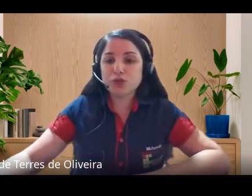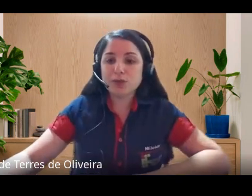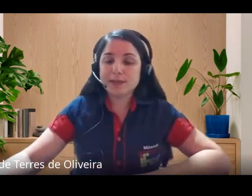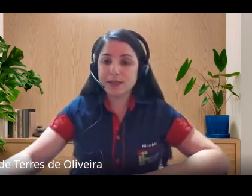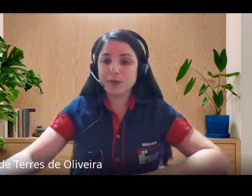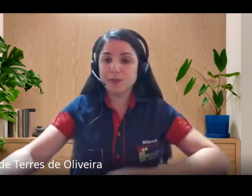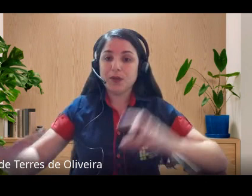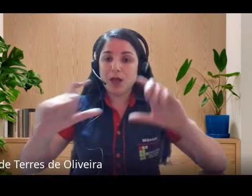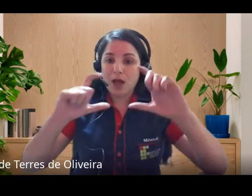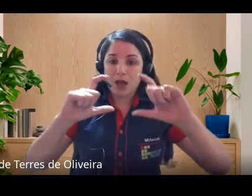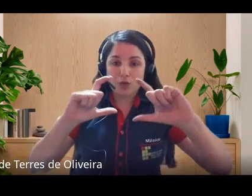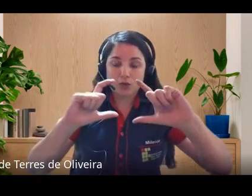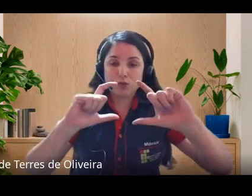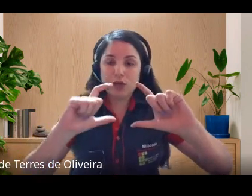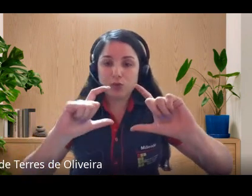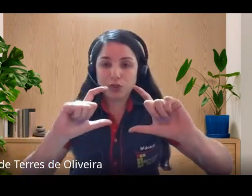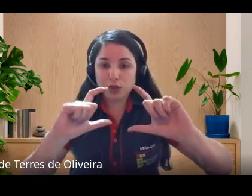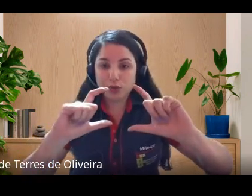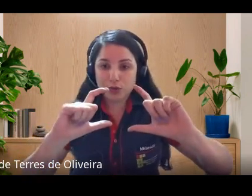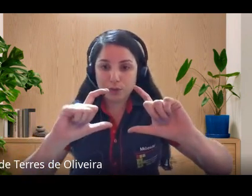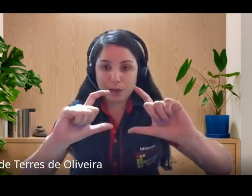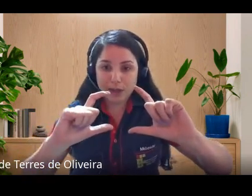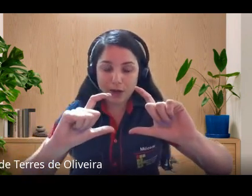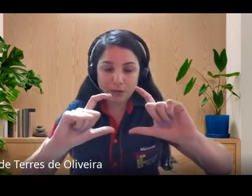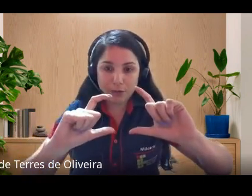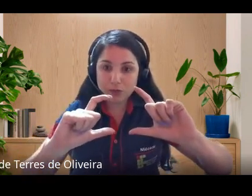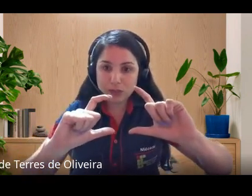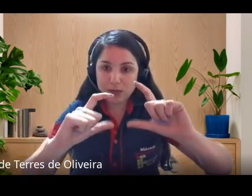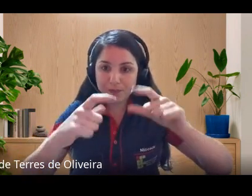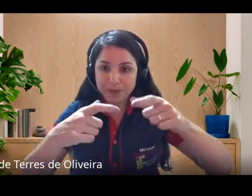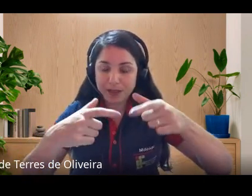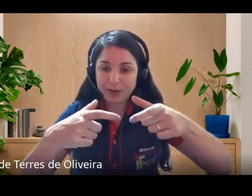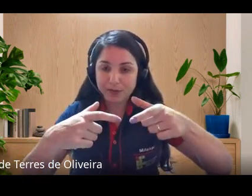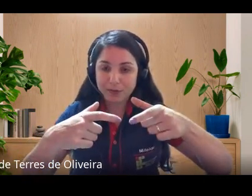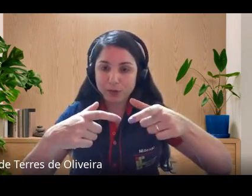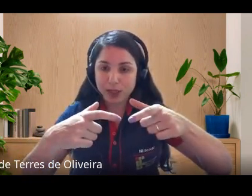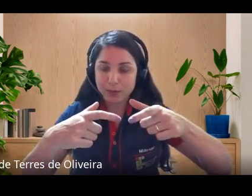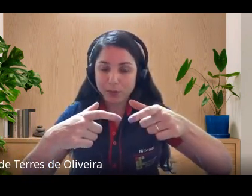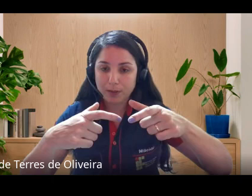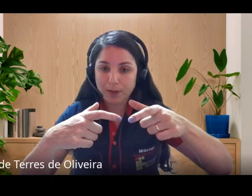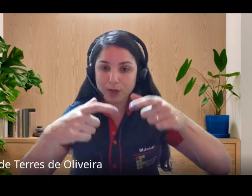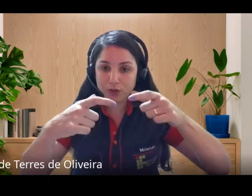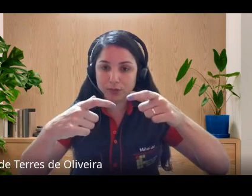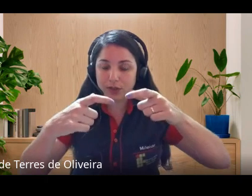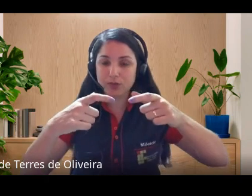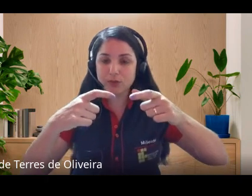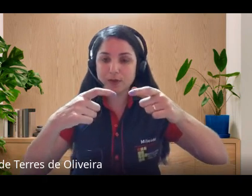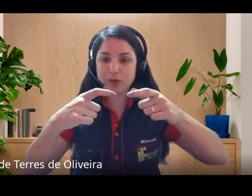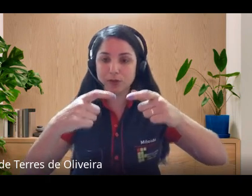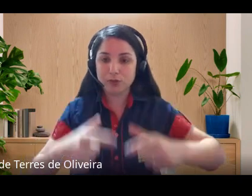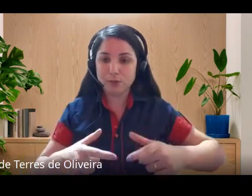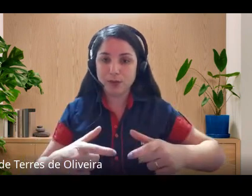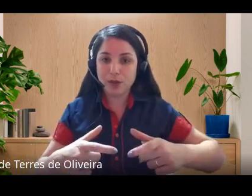de articulação, os dedo indicador e o dedo polegar formam C. Voltada a mão para baixo, no seu